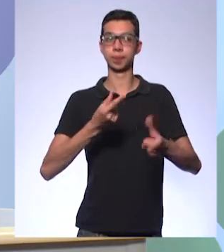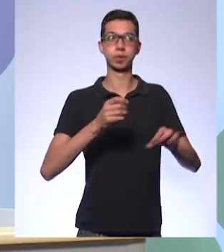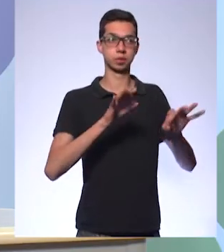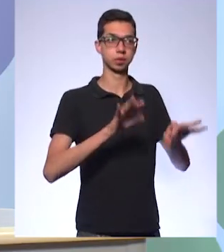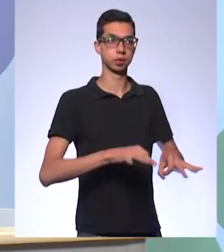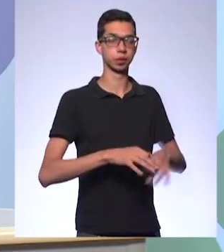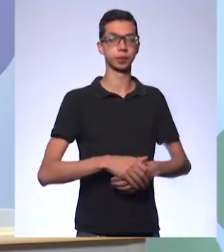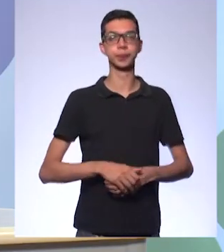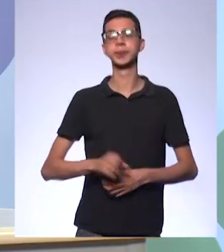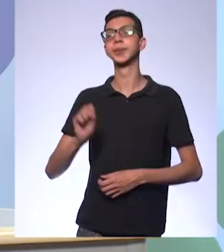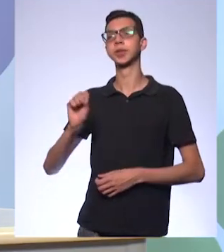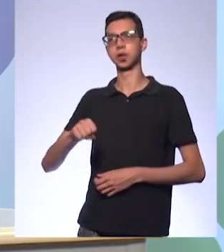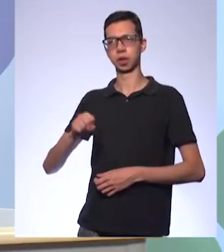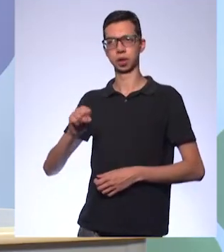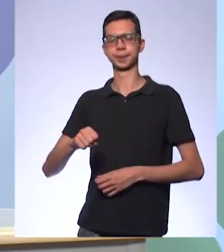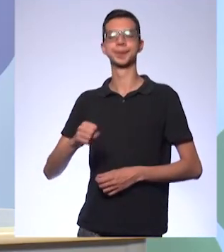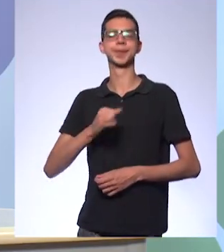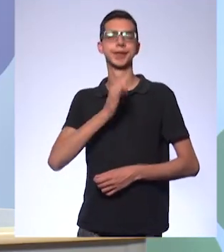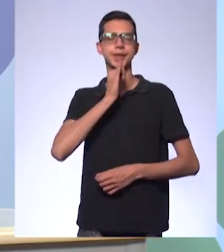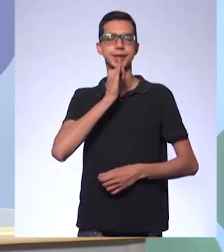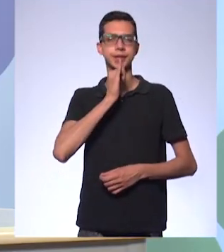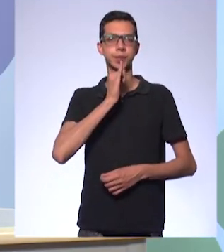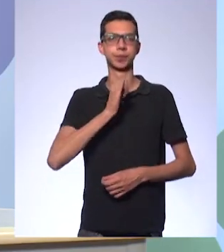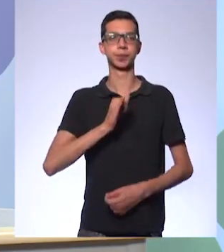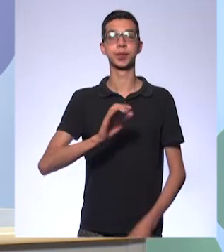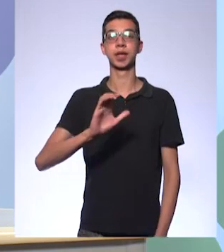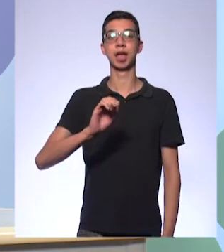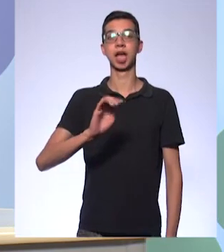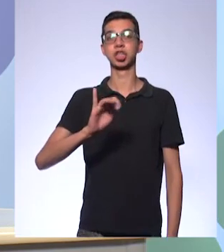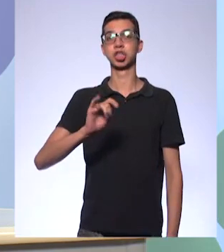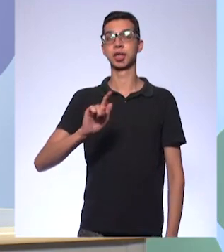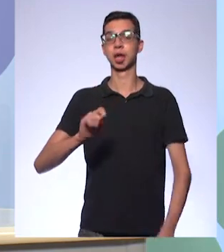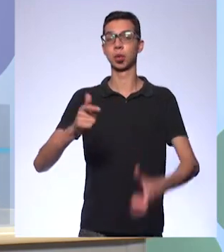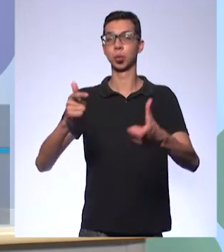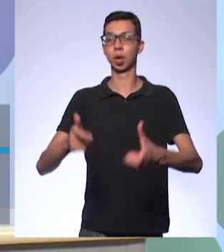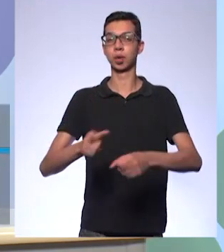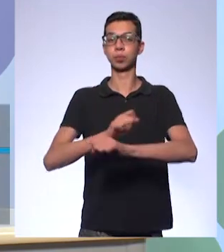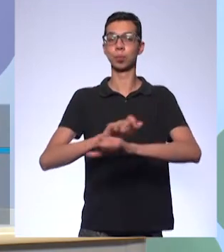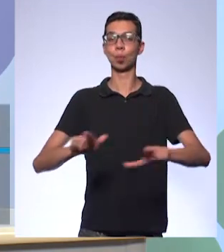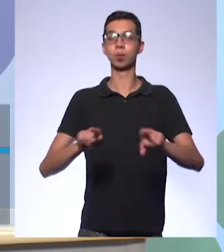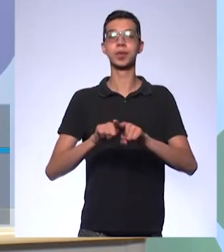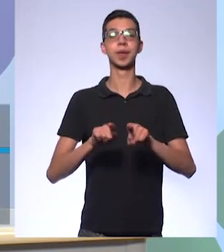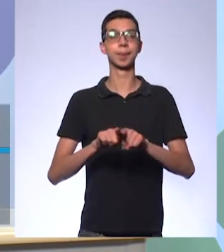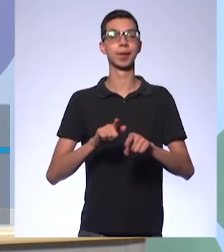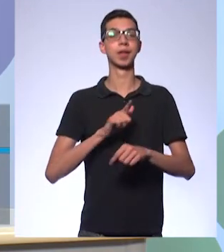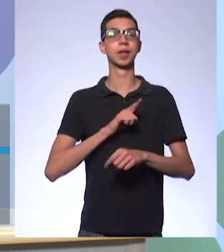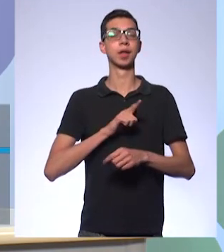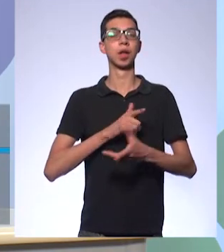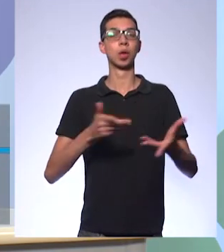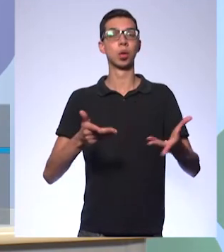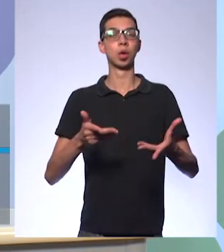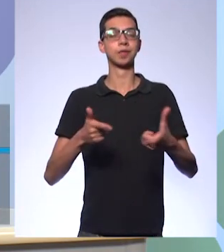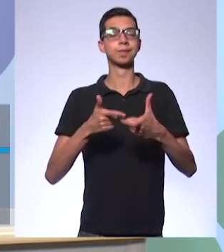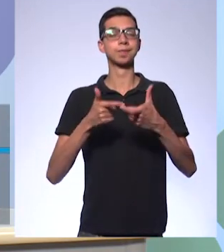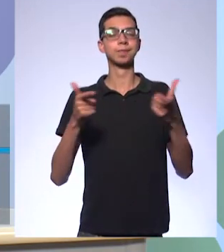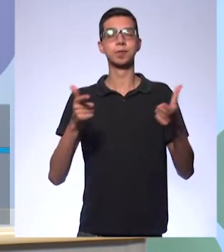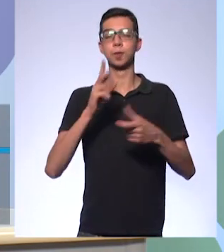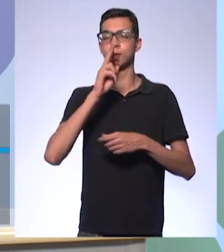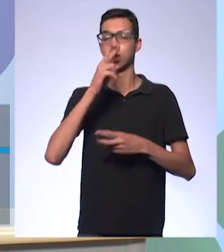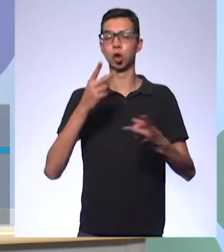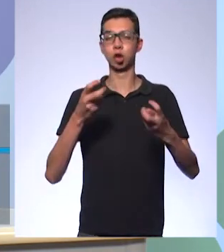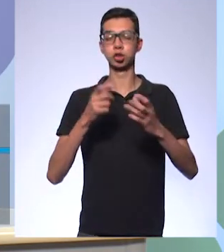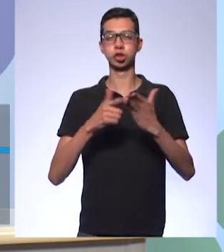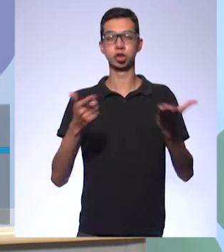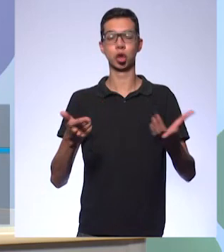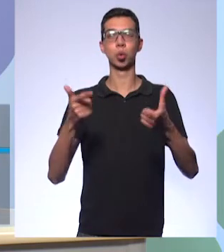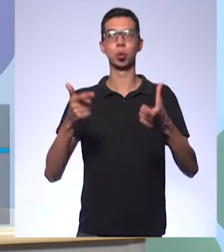alguns biomas específicos, a gente tem, por exemplo, a Caatinga, é muito seca, né? A gente tem agora o que está em alta, a gente está vendo em todos os jornais sobre o